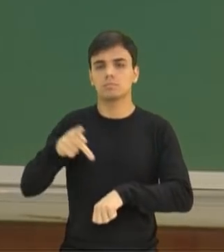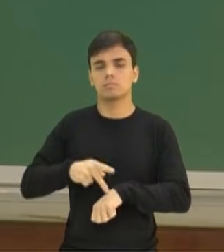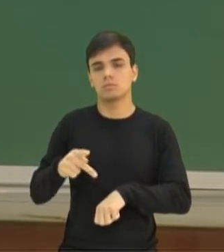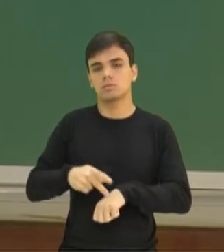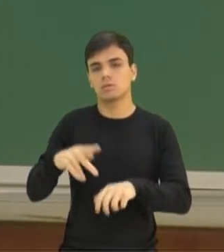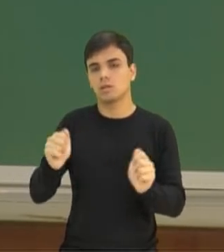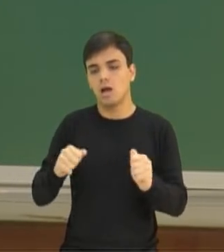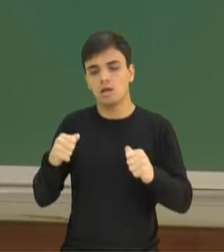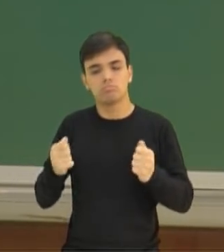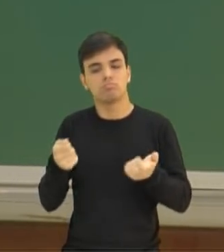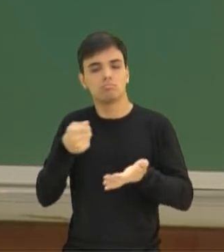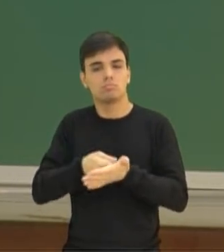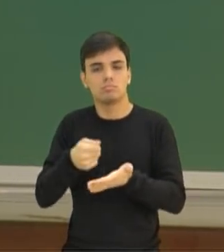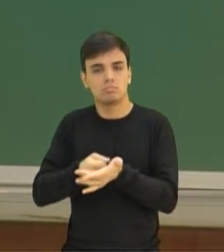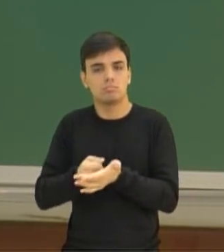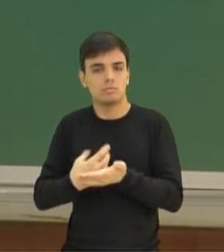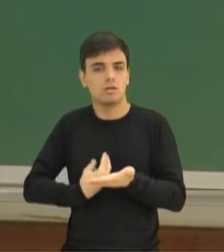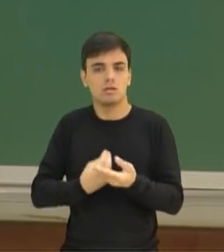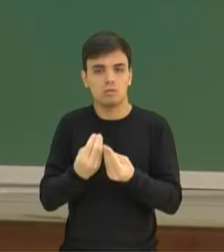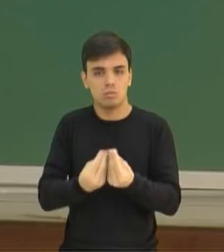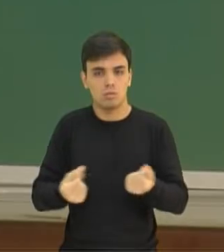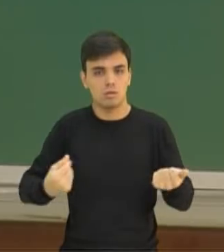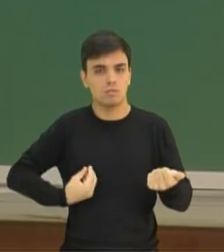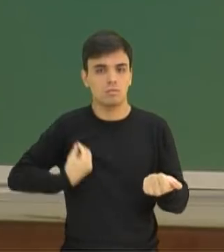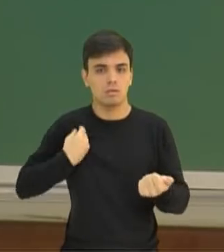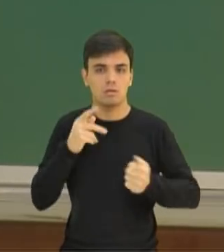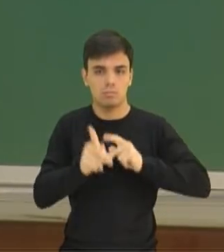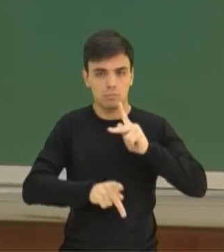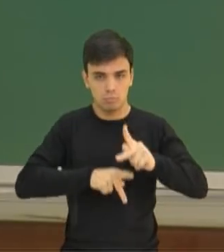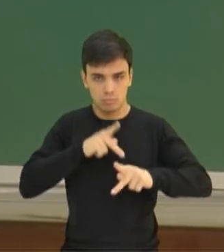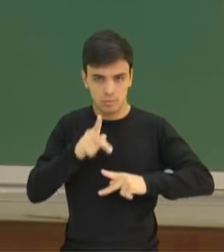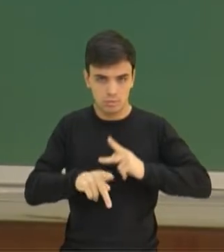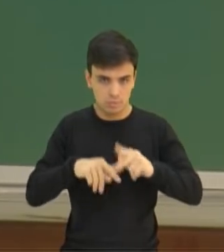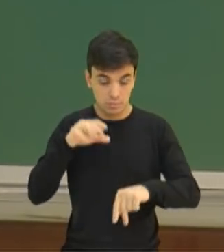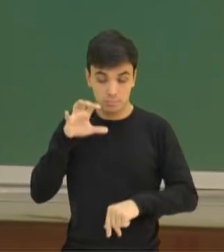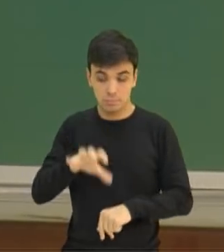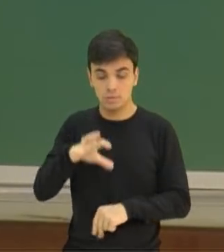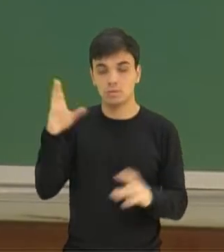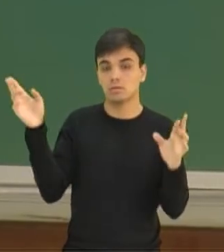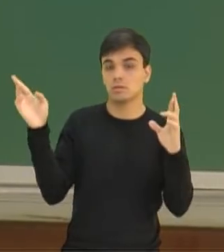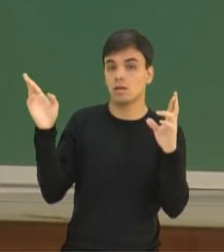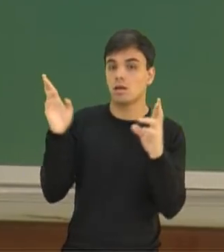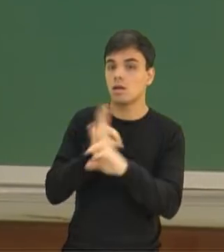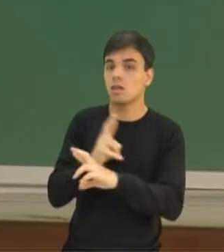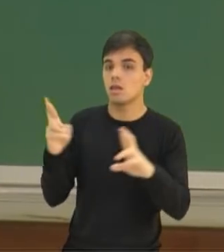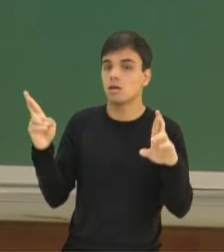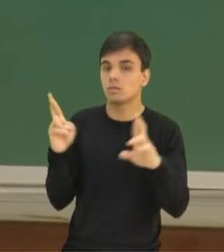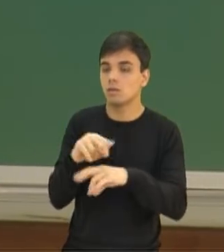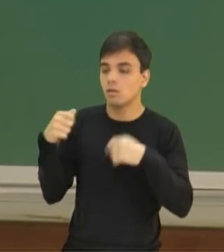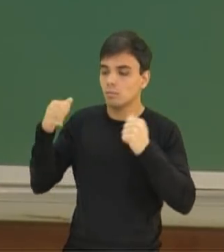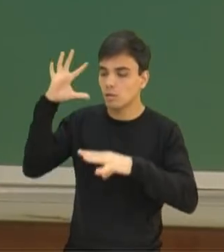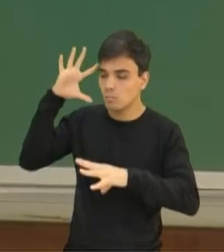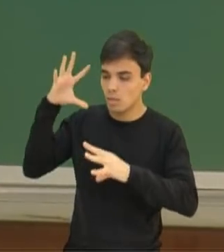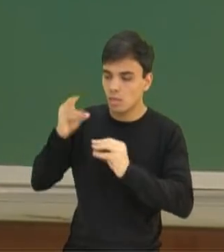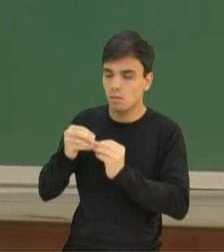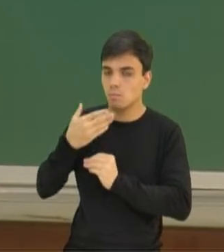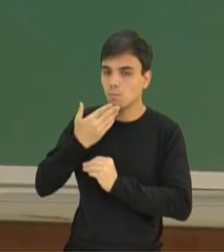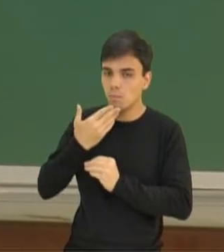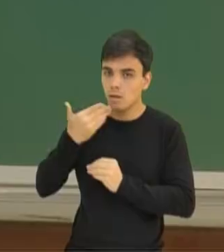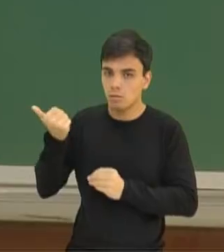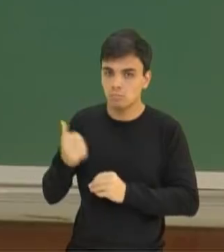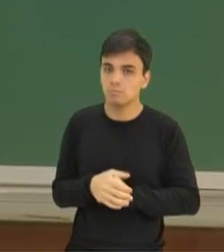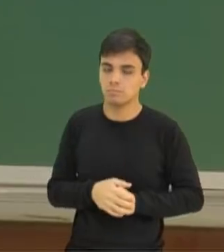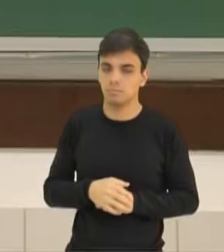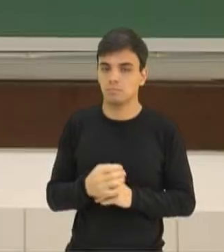para a qualidade de vida da população. Então, tem esta relação ali que a gente tem que começar a entender, certo? Mas os